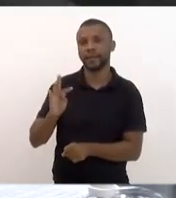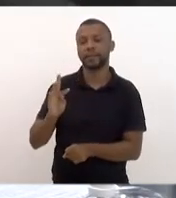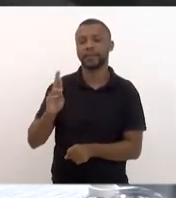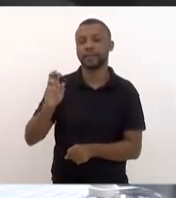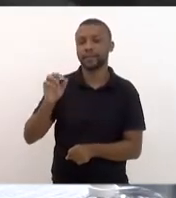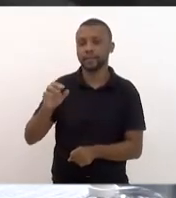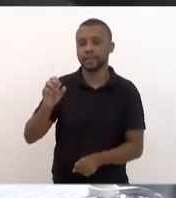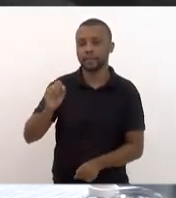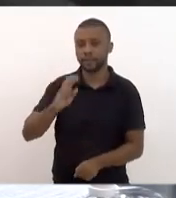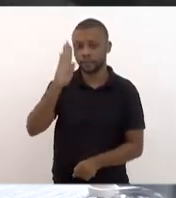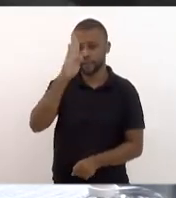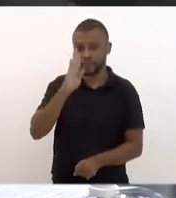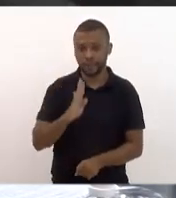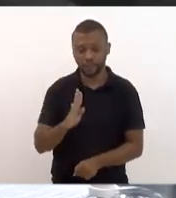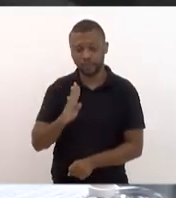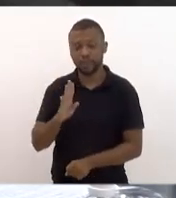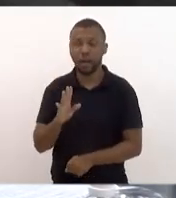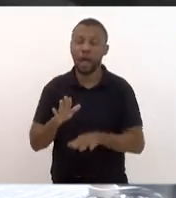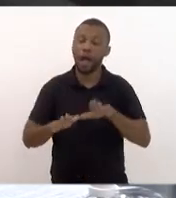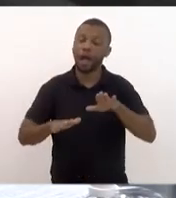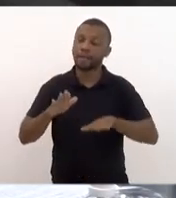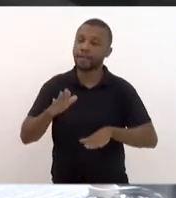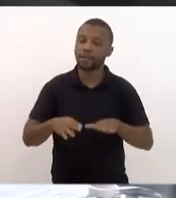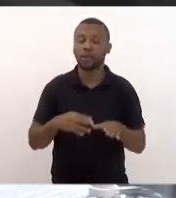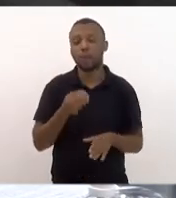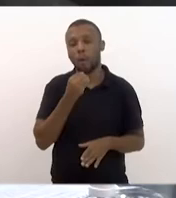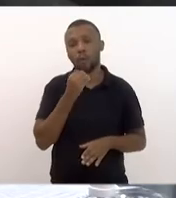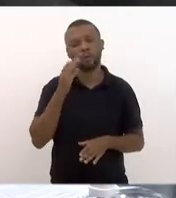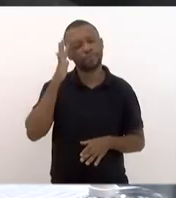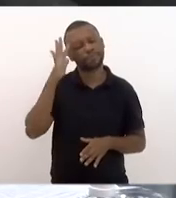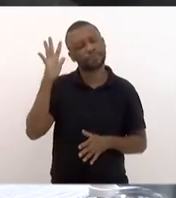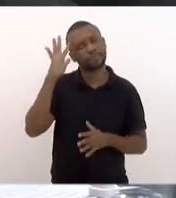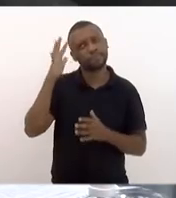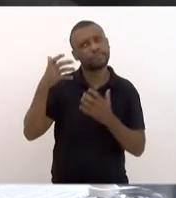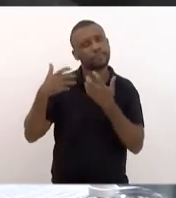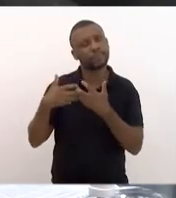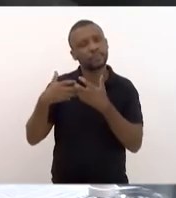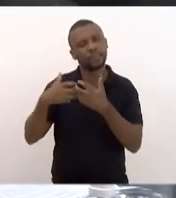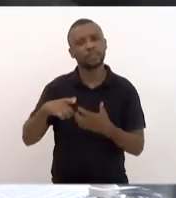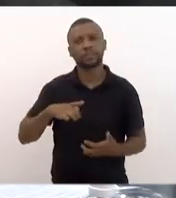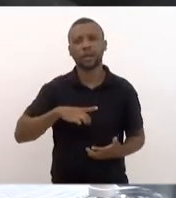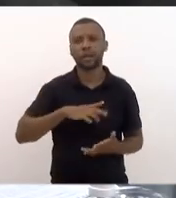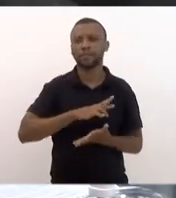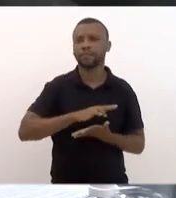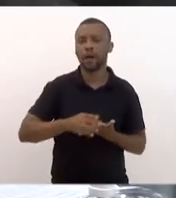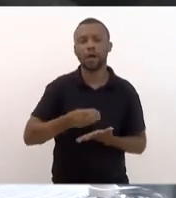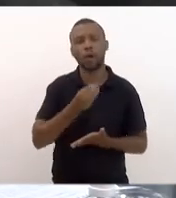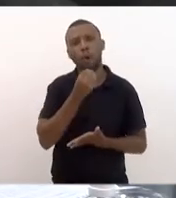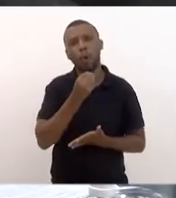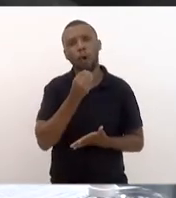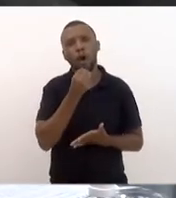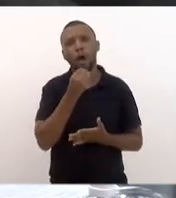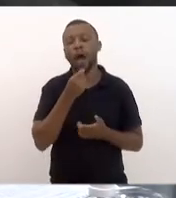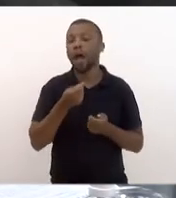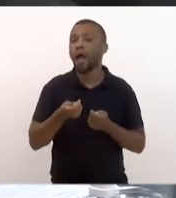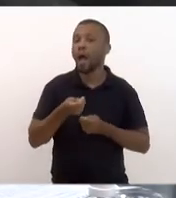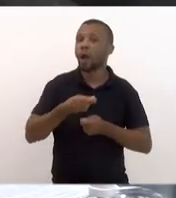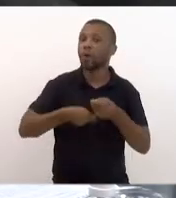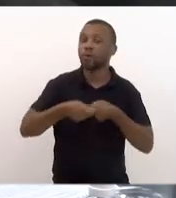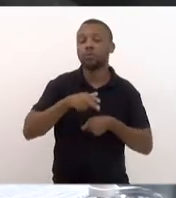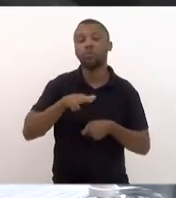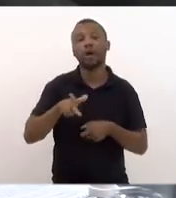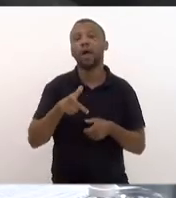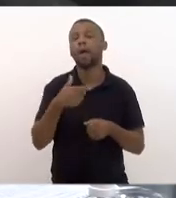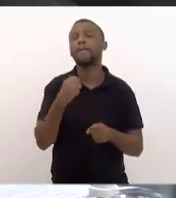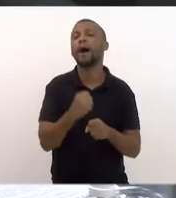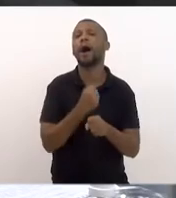isso, né, era talvez uma oportunidade de pensar a Avenida Brasil como um grande centro de oportunidades econômicas, não apenas uma mera obra